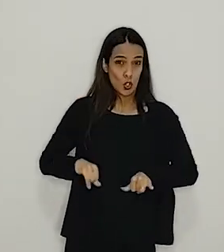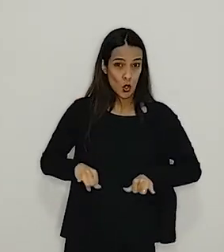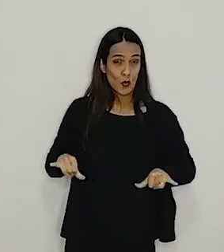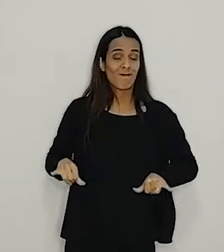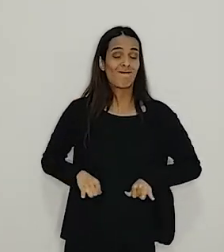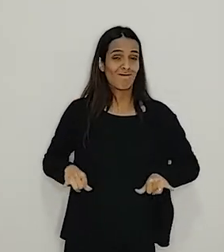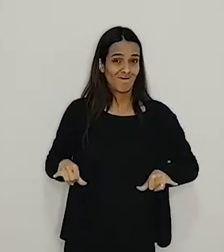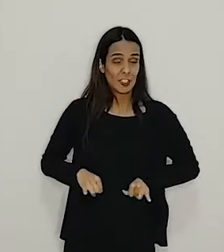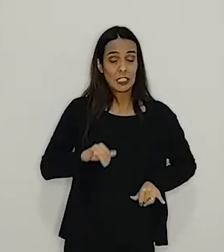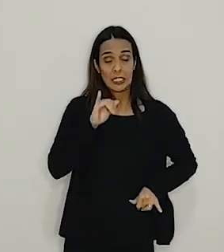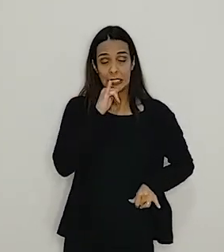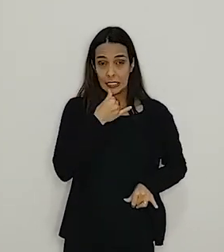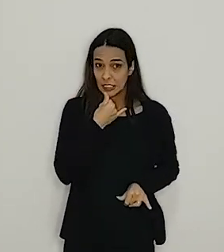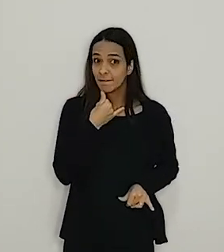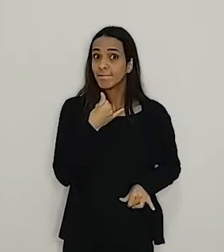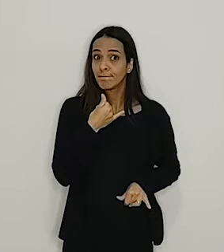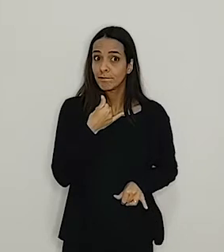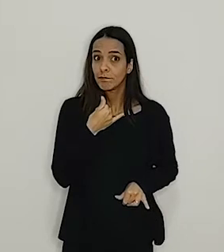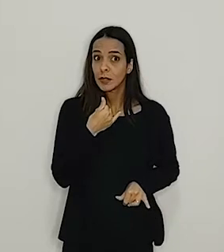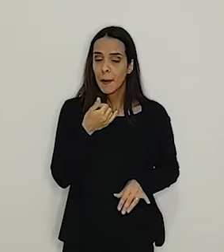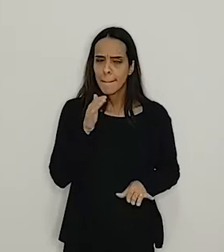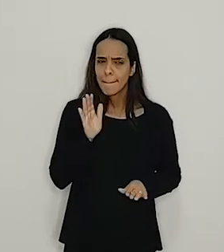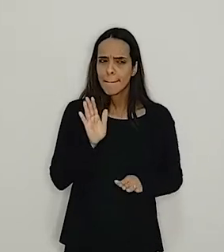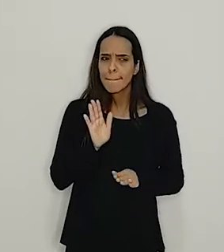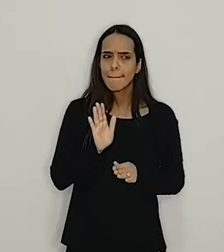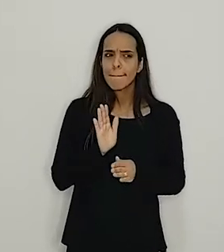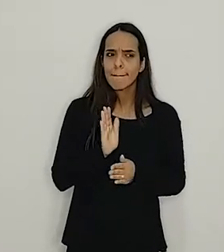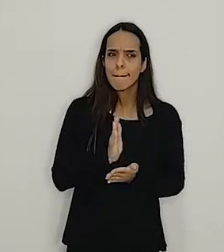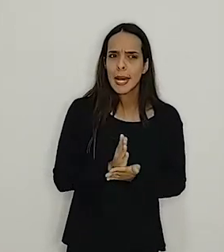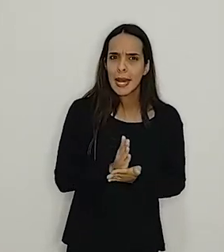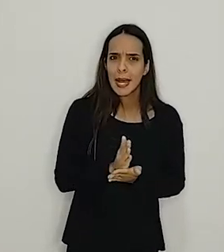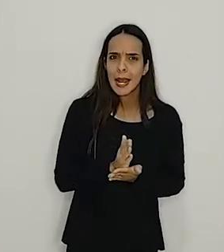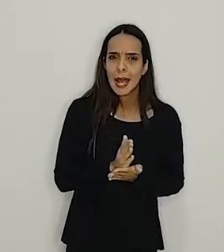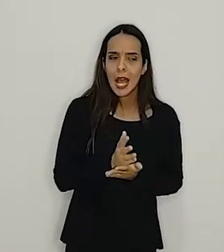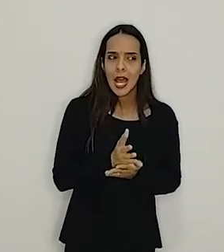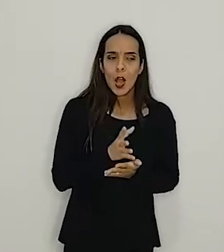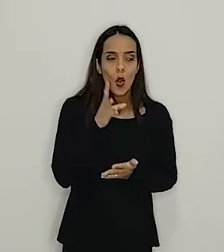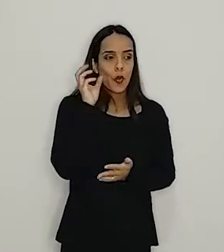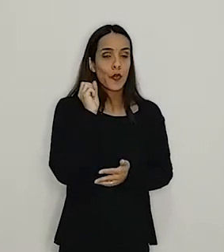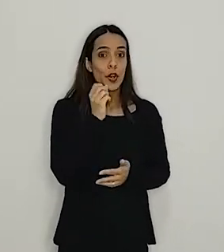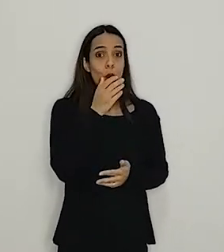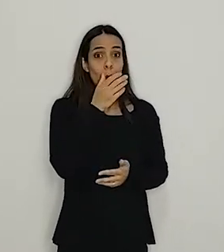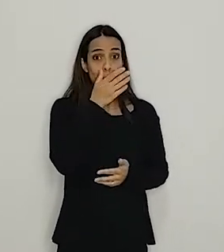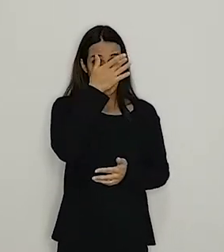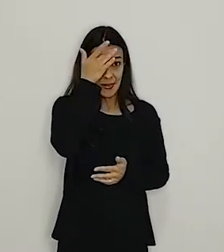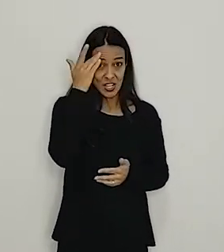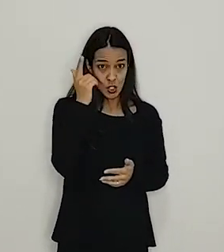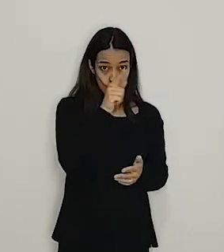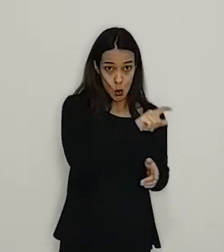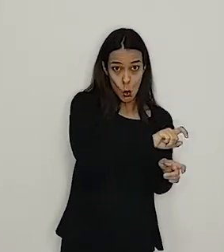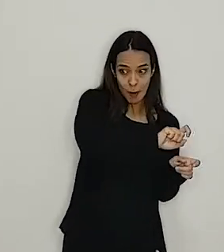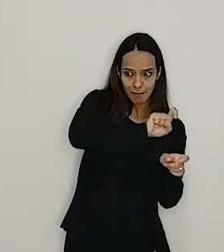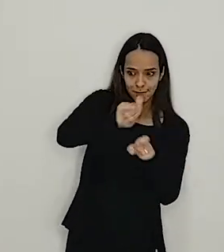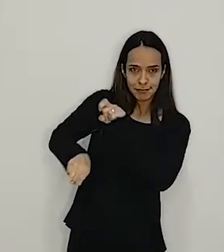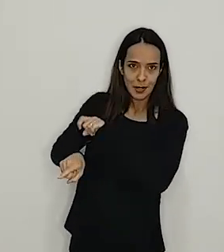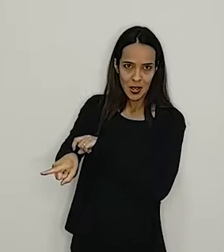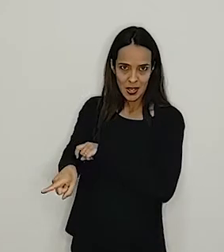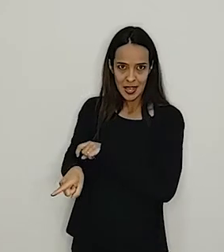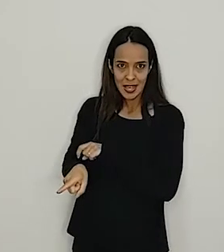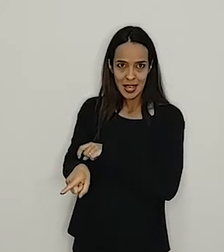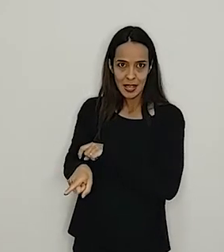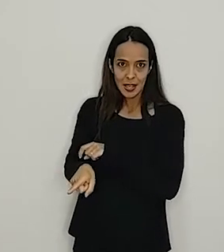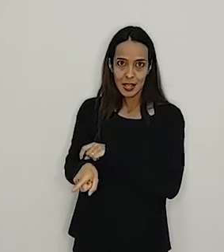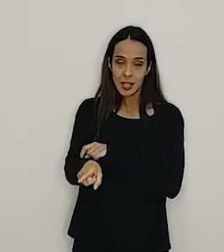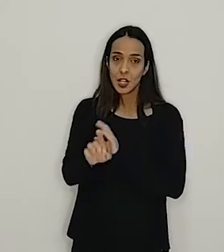história mais triste do que a outra. Mas quando você para escutar aquele que abusa,